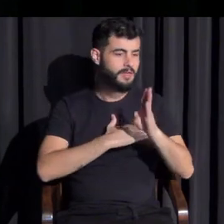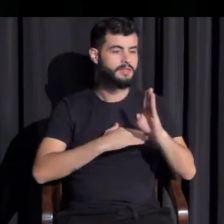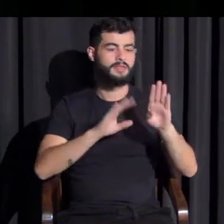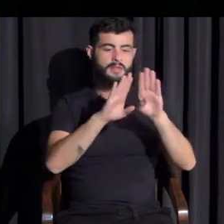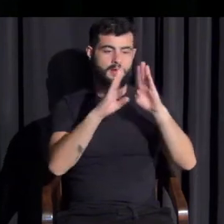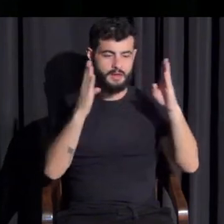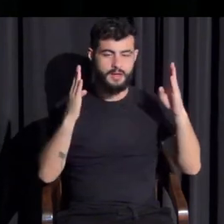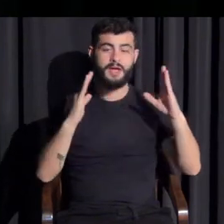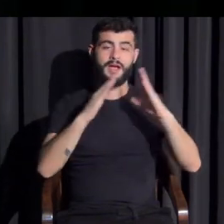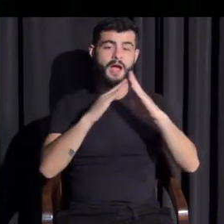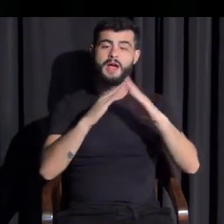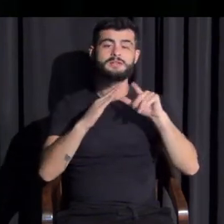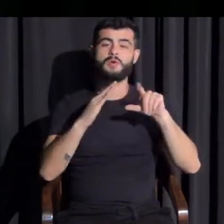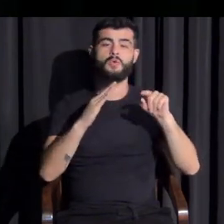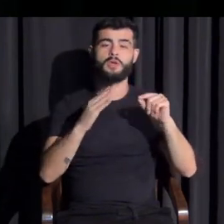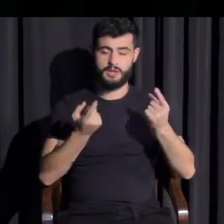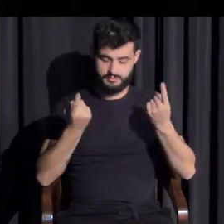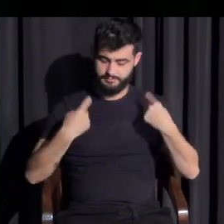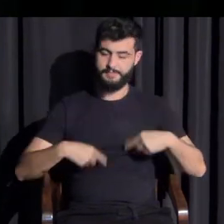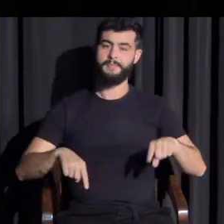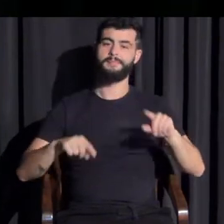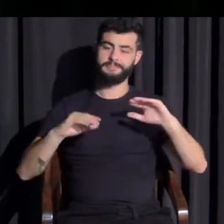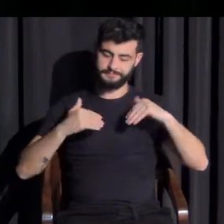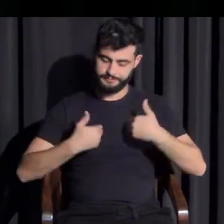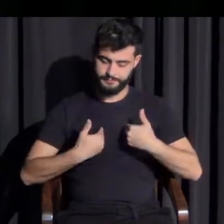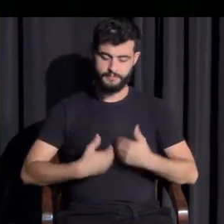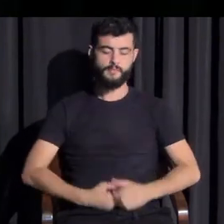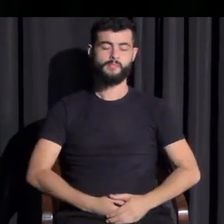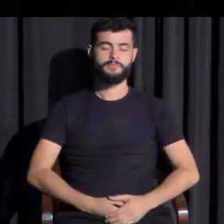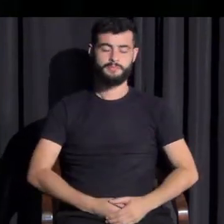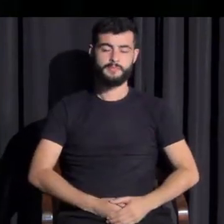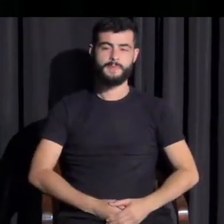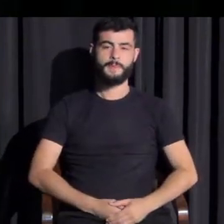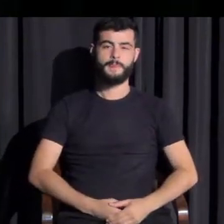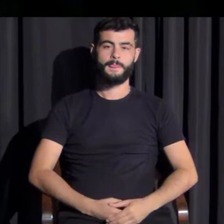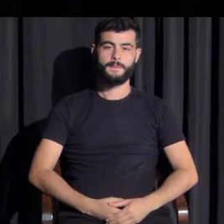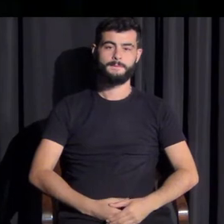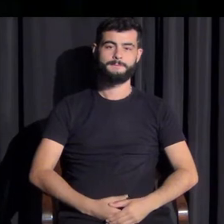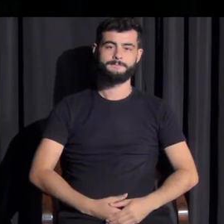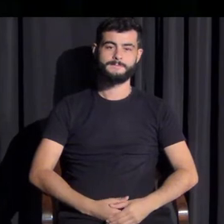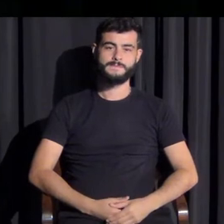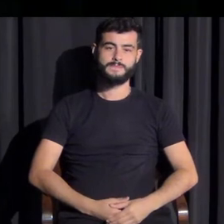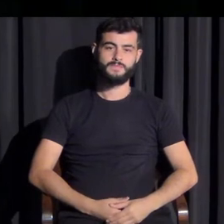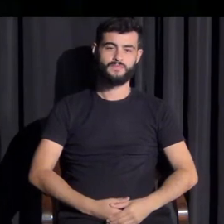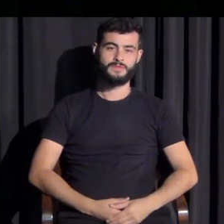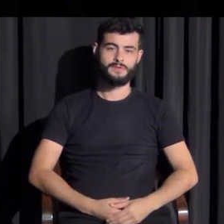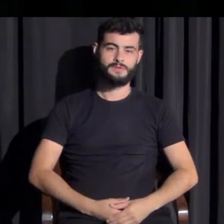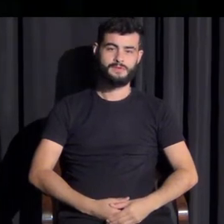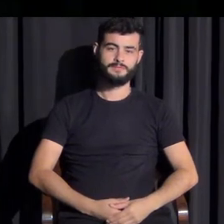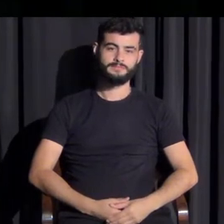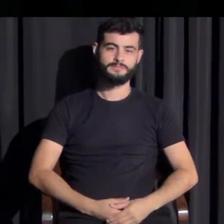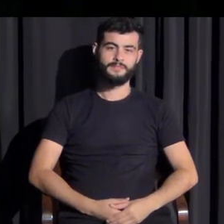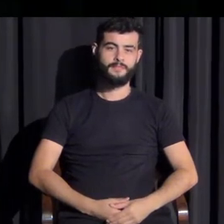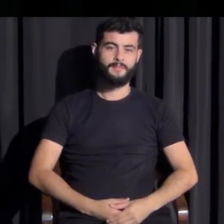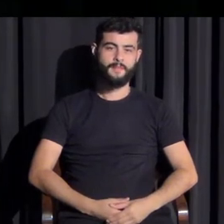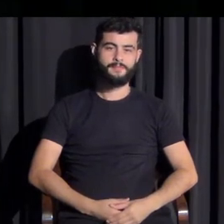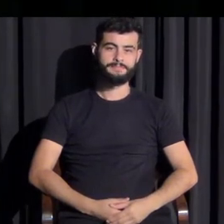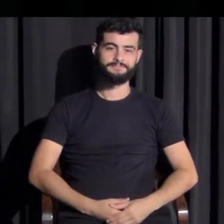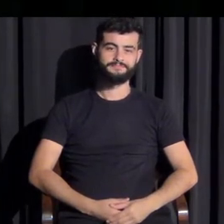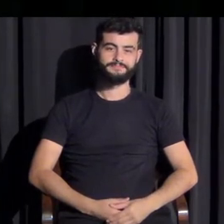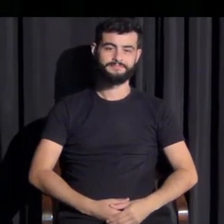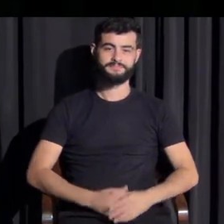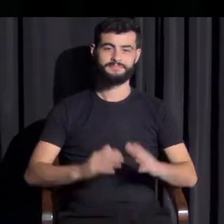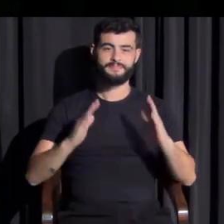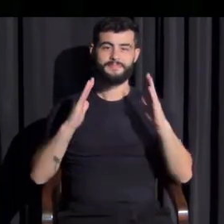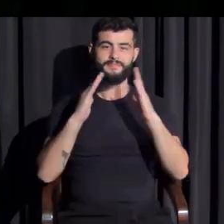uma. Essa casa que traz muitas informações, não só do dia, mas ao